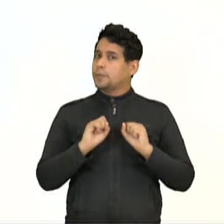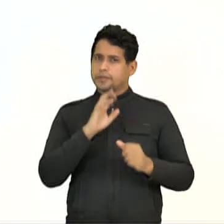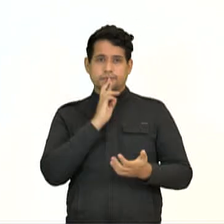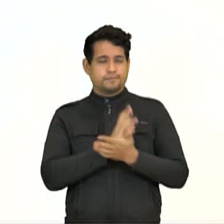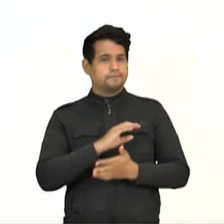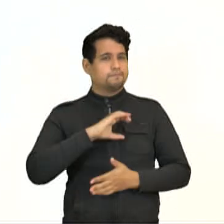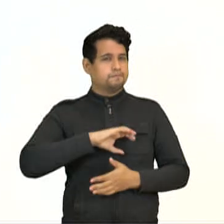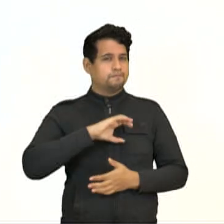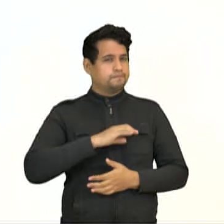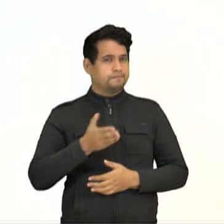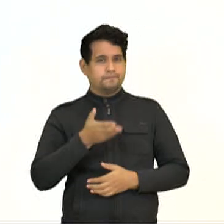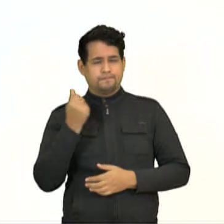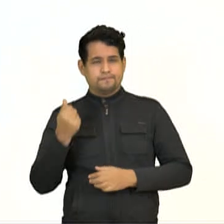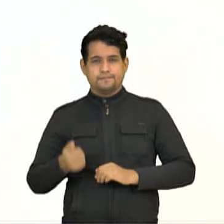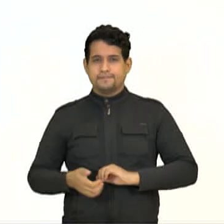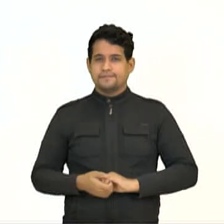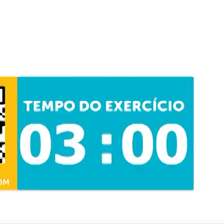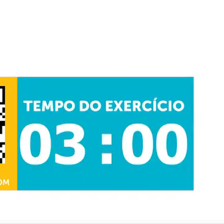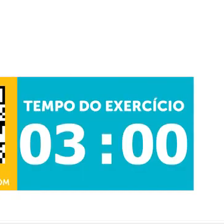responder em português. Vamos lá?